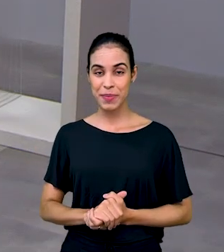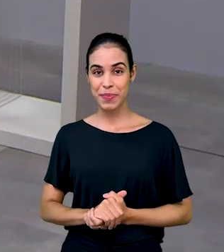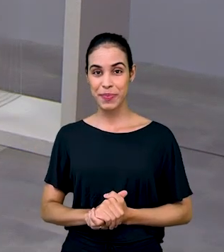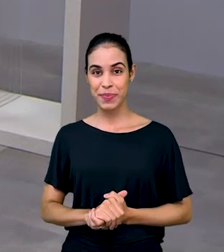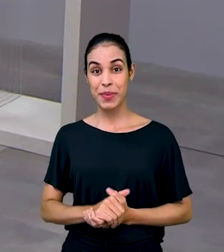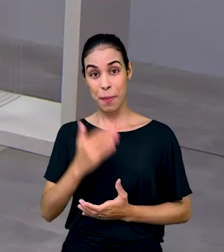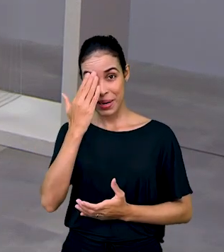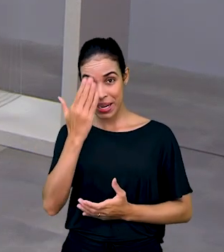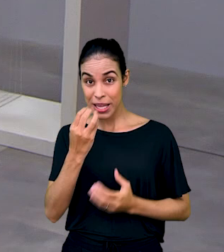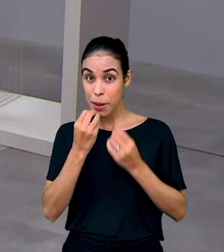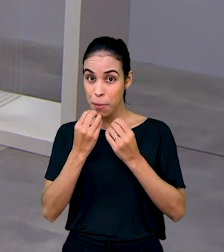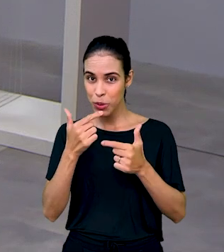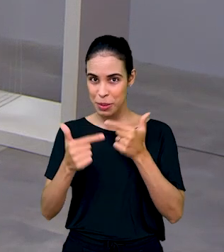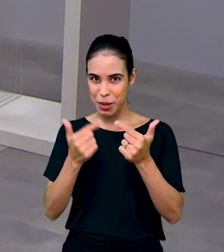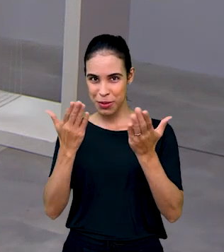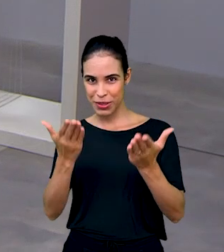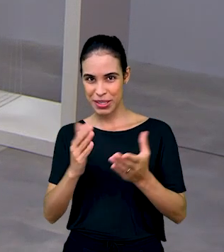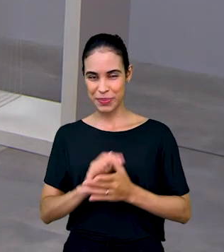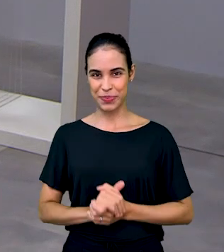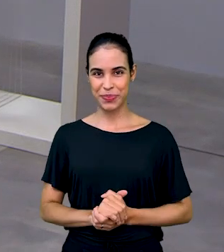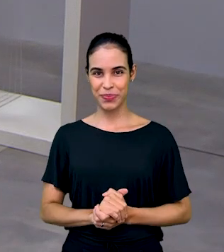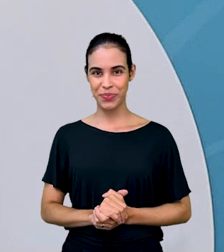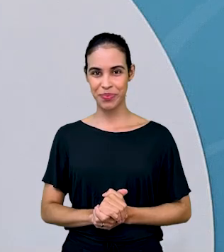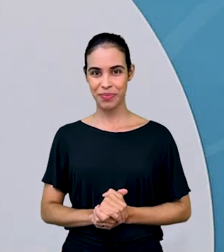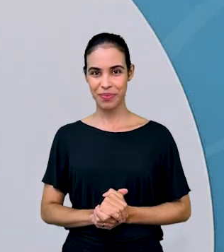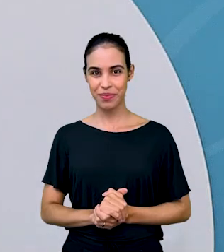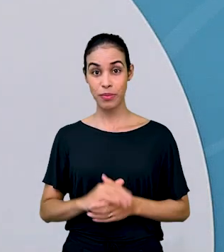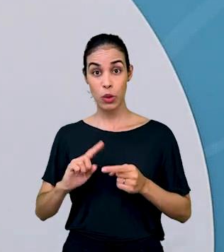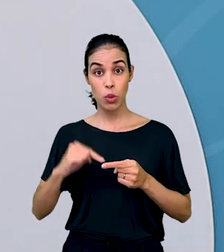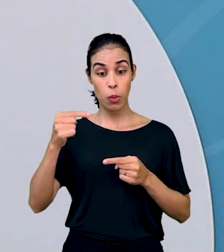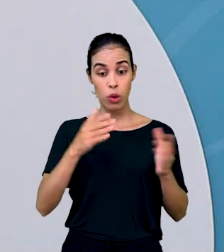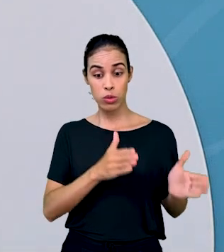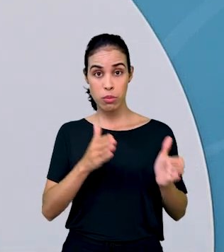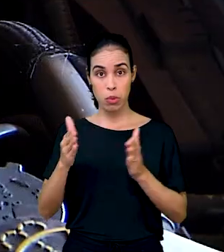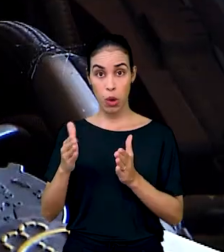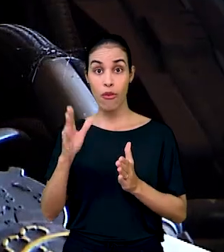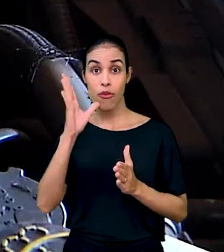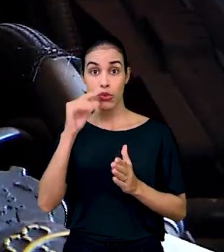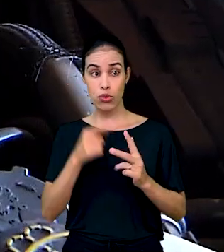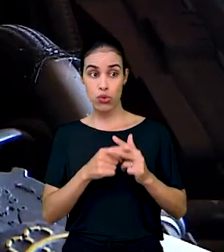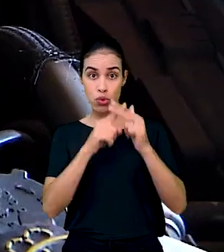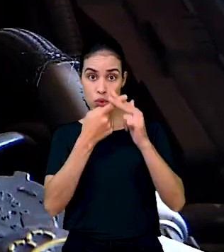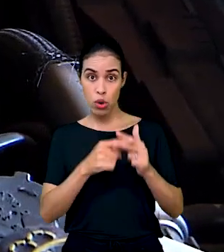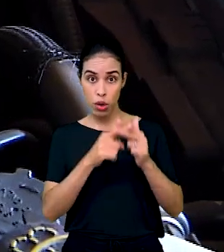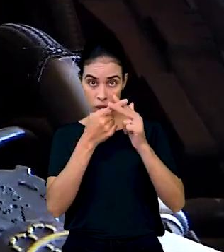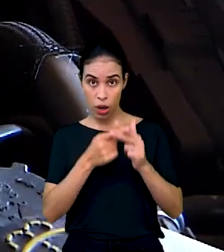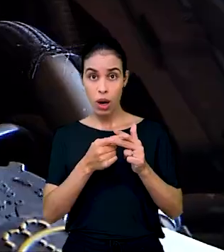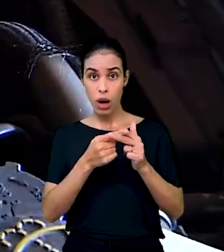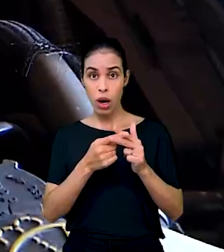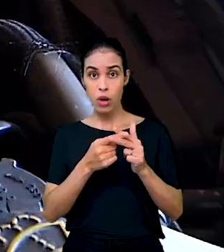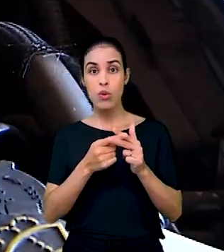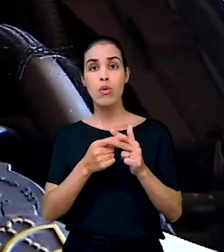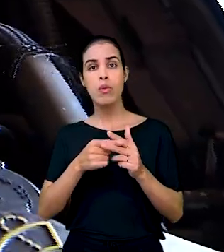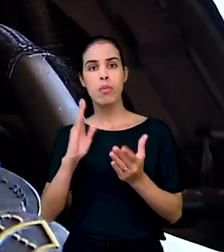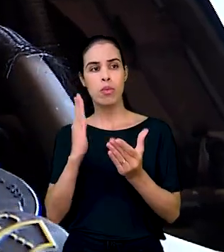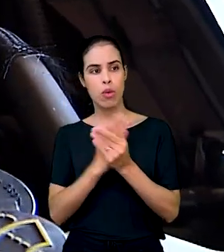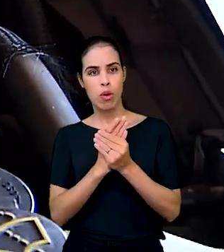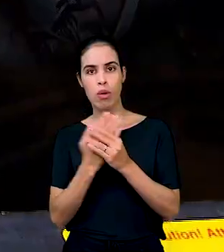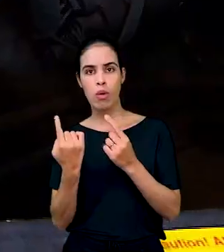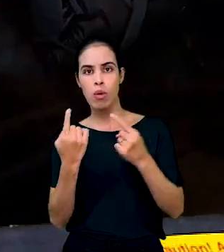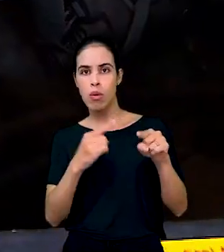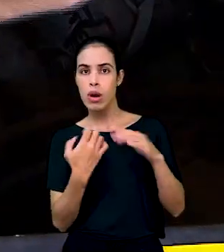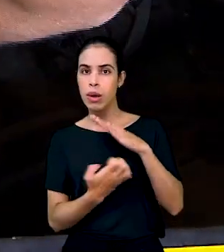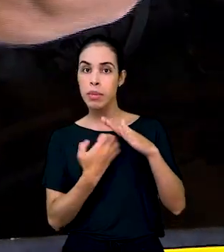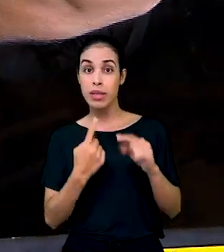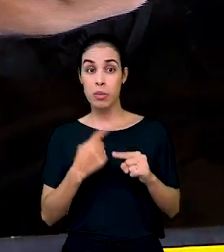pelas informações. Obrigado, Samantha. Bom trabalho para você. E no próximo bloco, operador mecânico obtém rescisão indireta